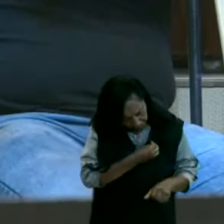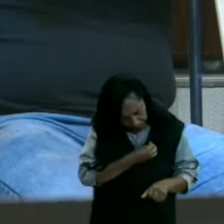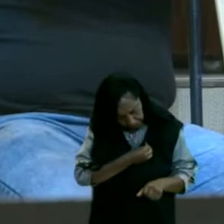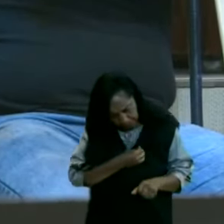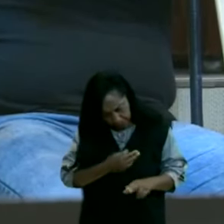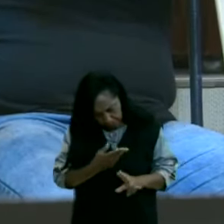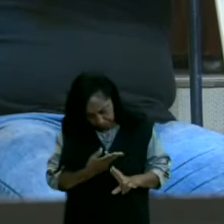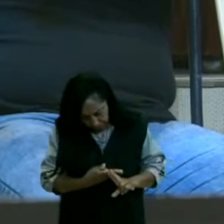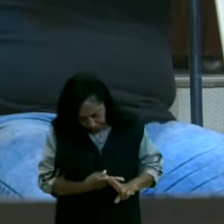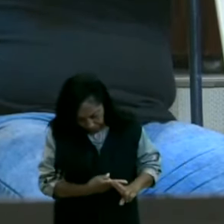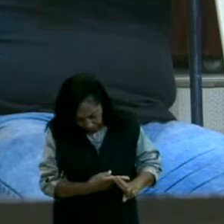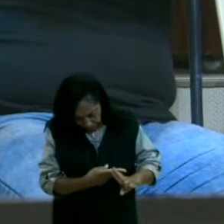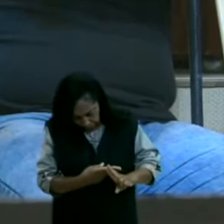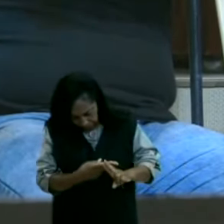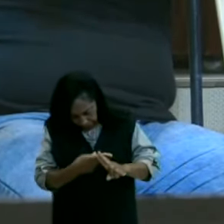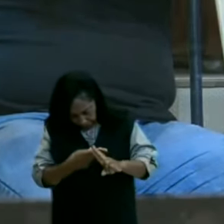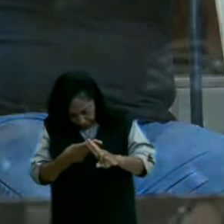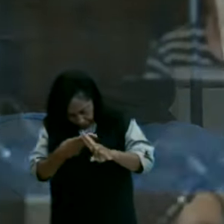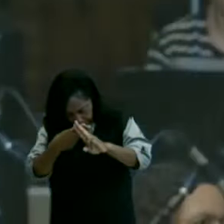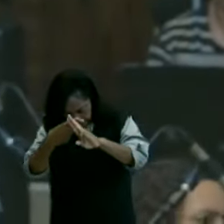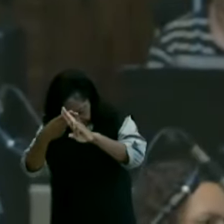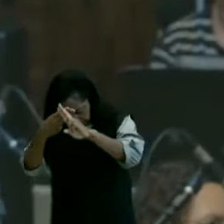transforma-me.